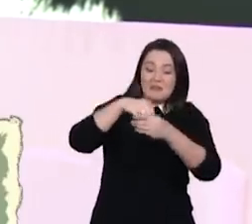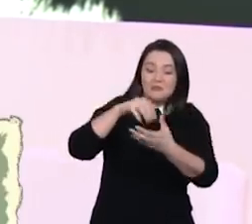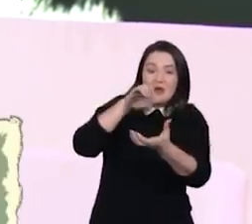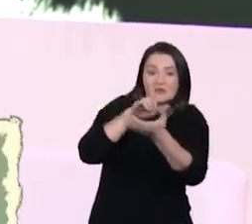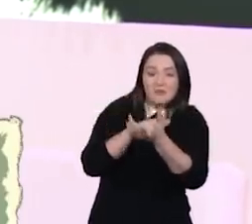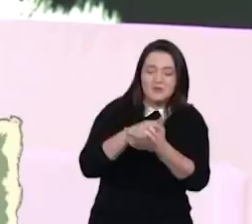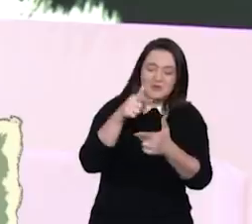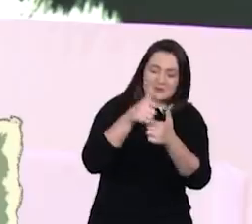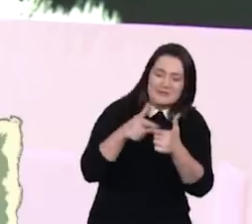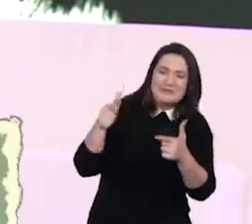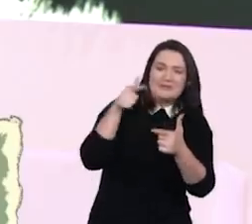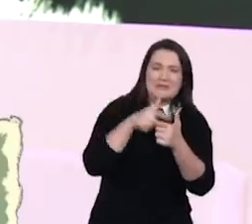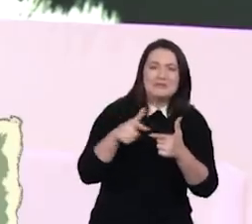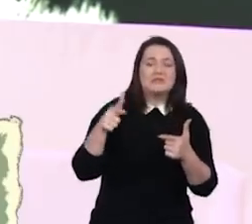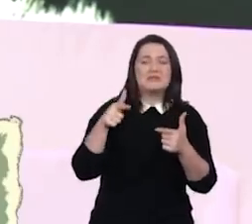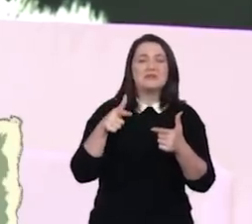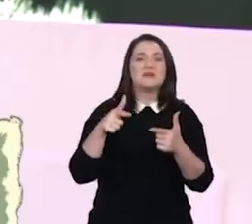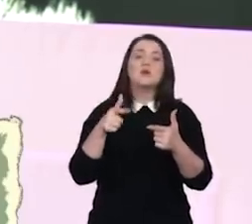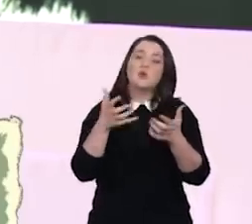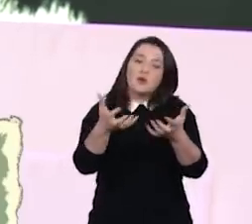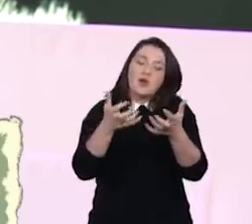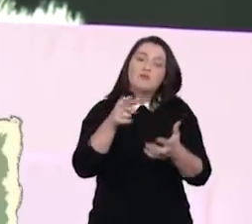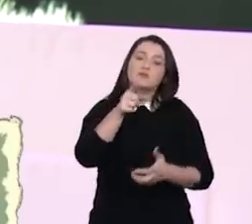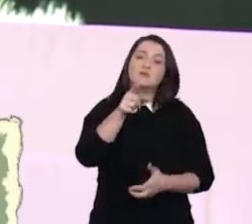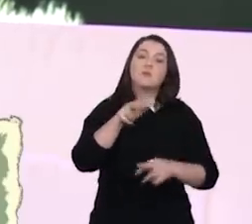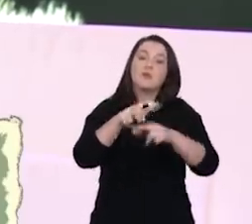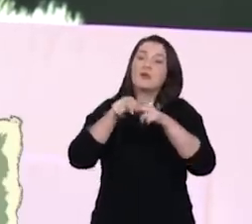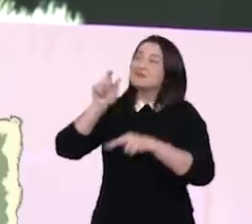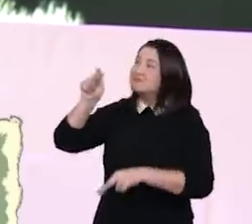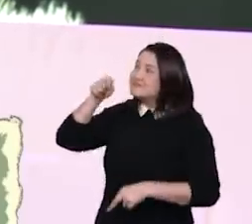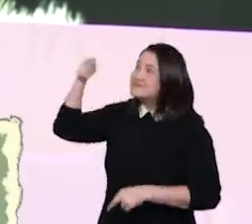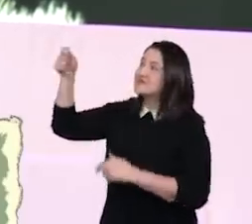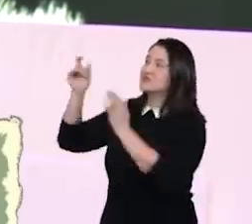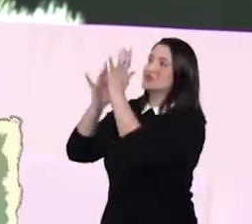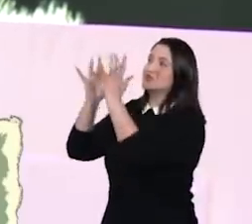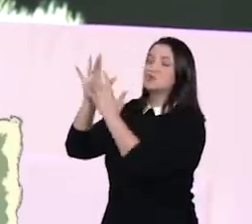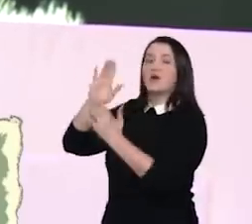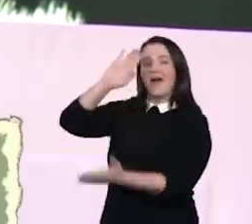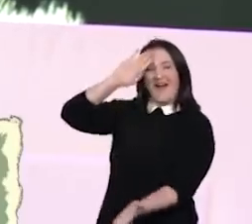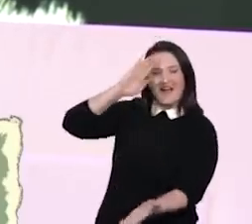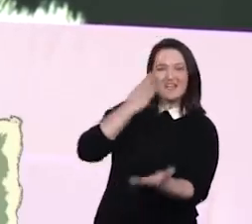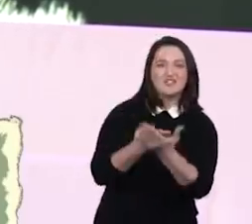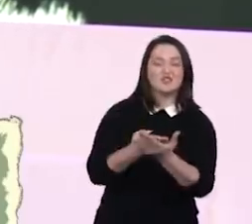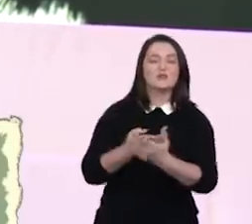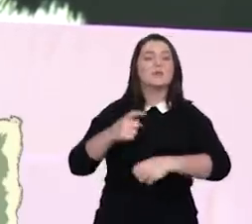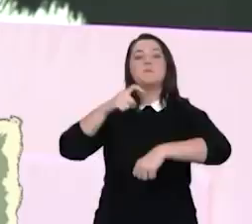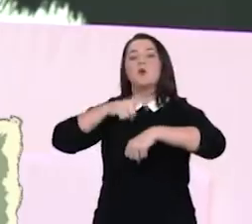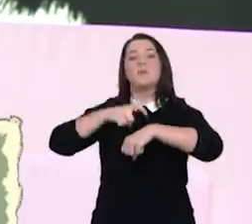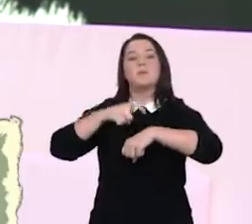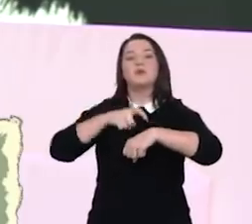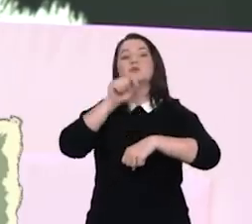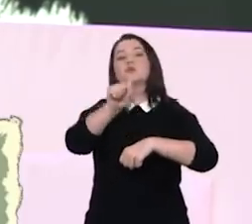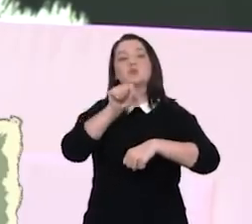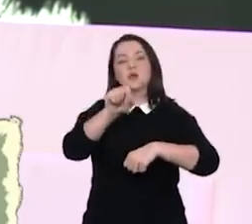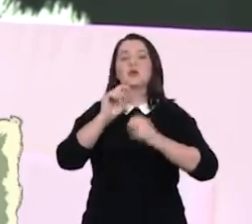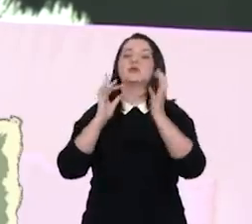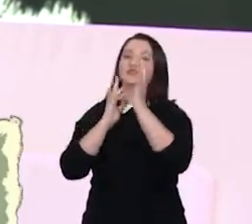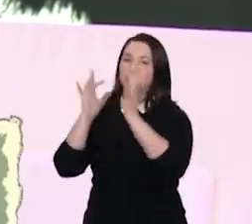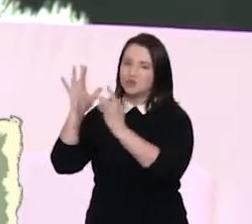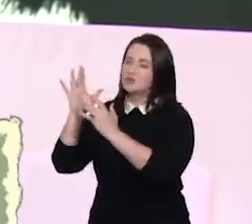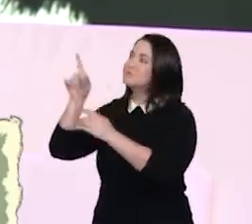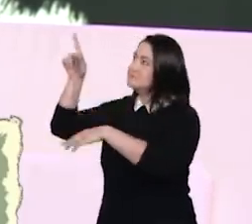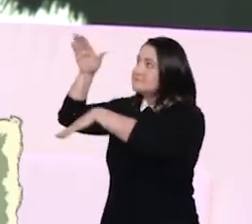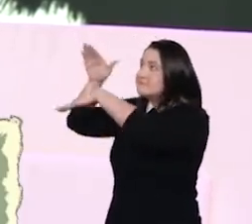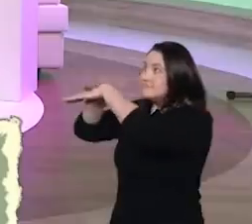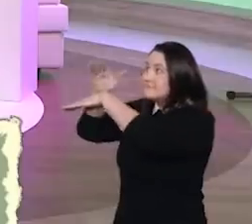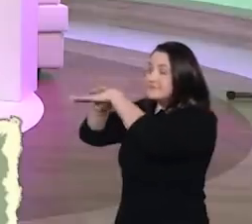nosso casamento, eu quero que você, em nome de Jesus, acredite que chegou o momento de Jesus manifestar o milagre